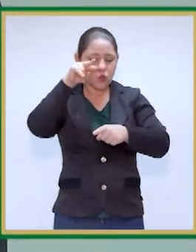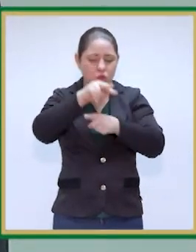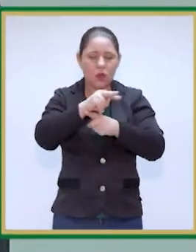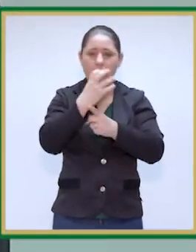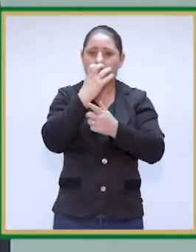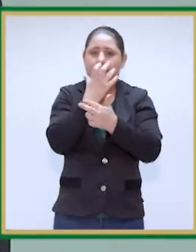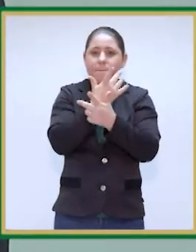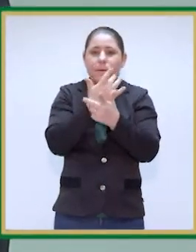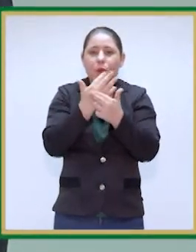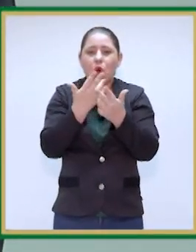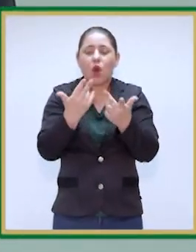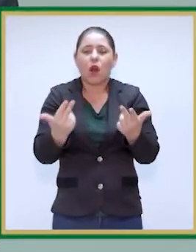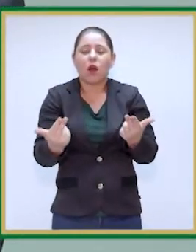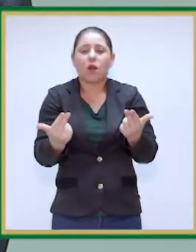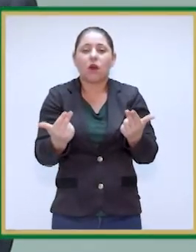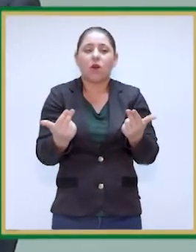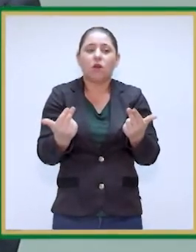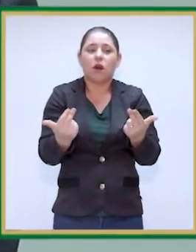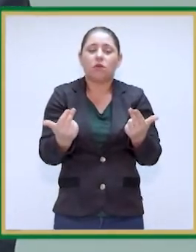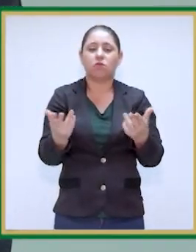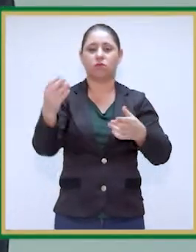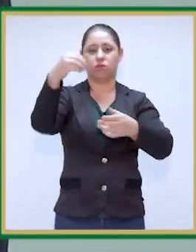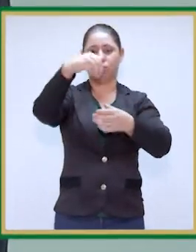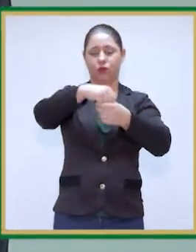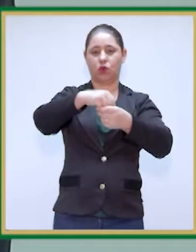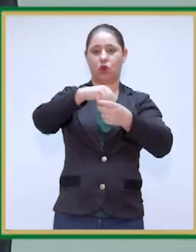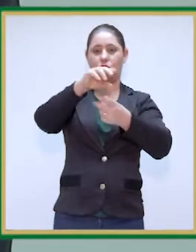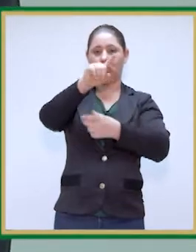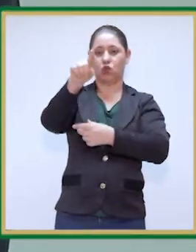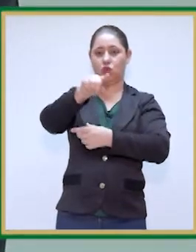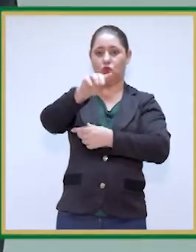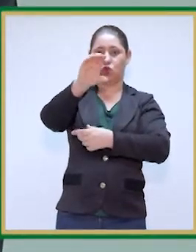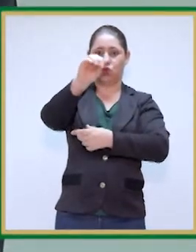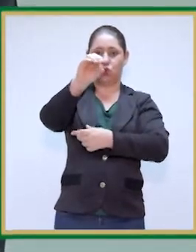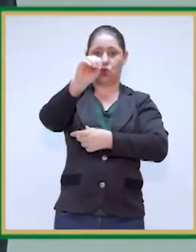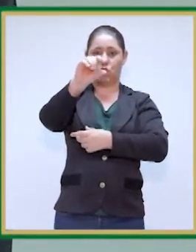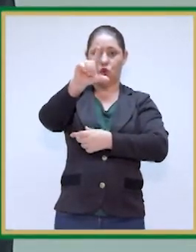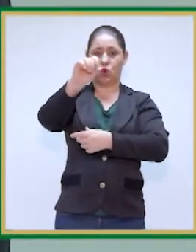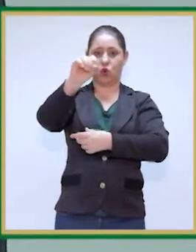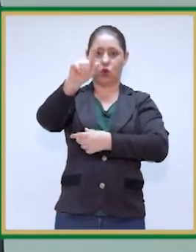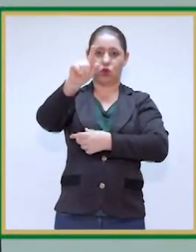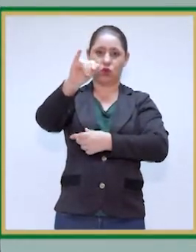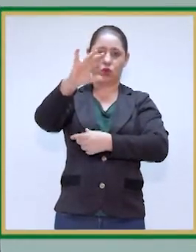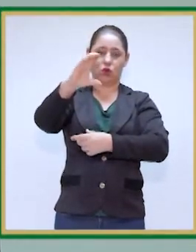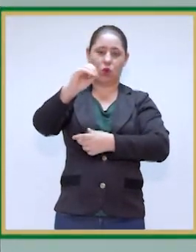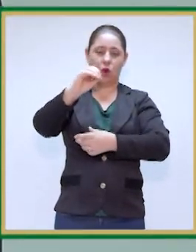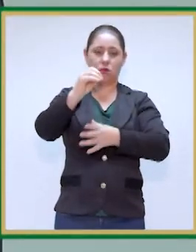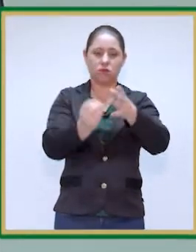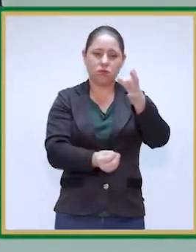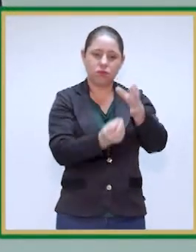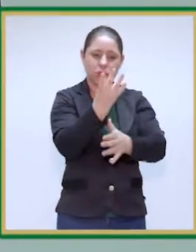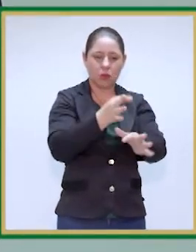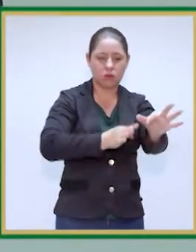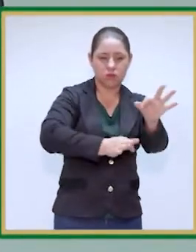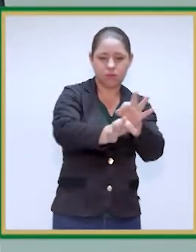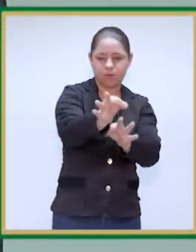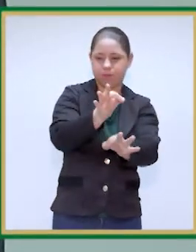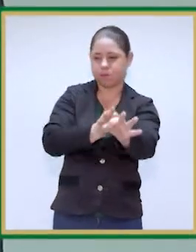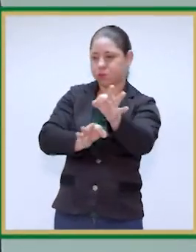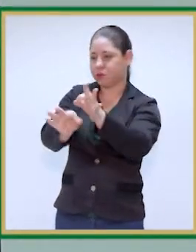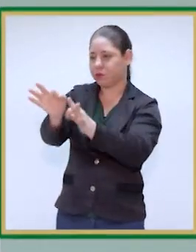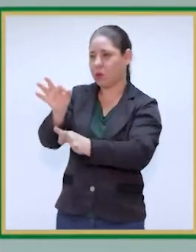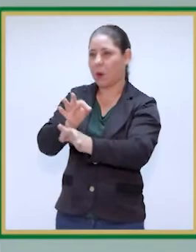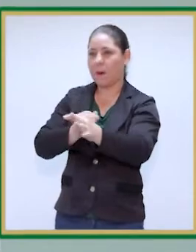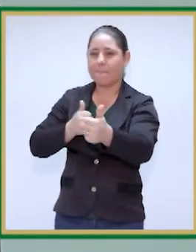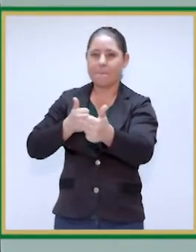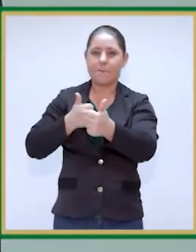vai cuidar dos animais e vai colocá-los em um zoológico, ele se esforça ao máximo para recriar